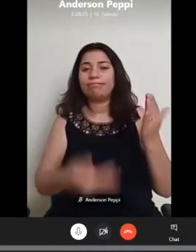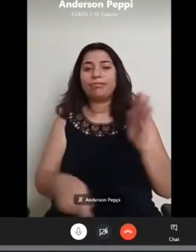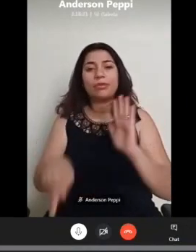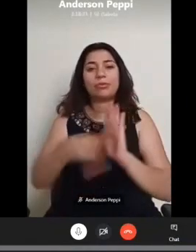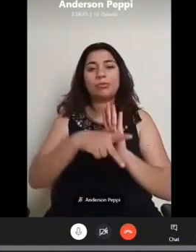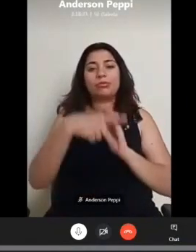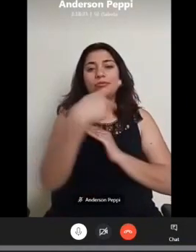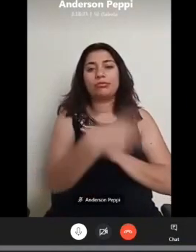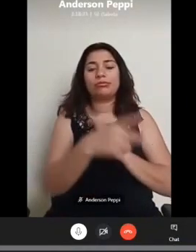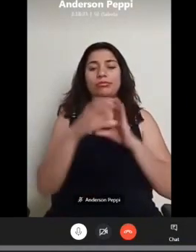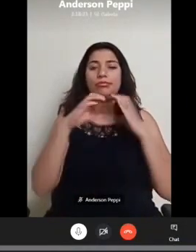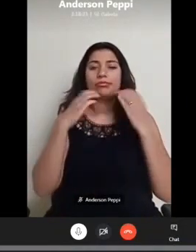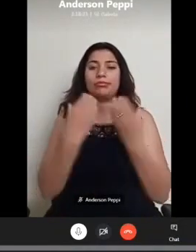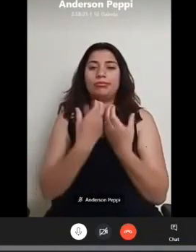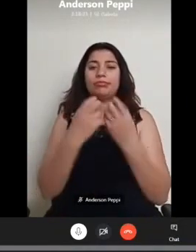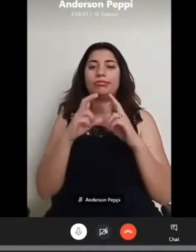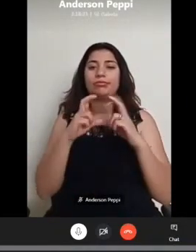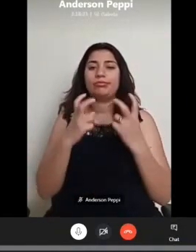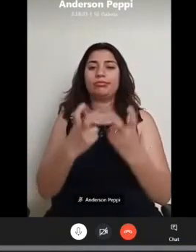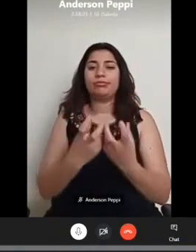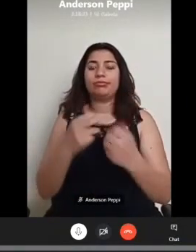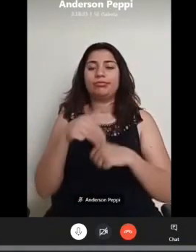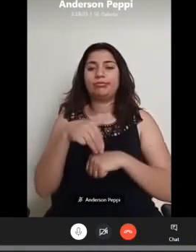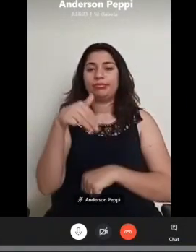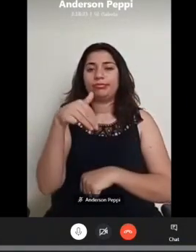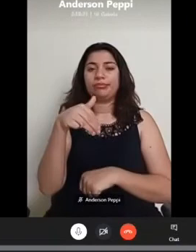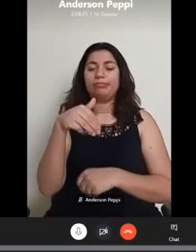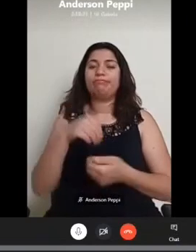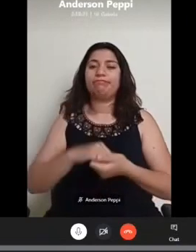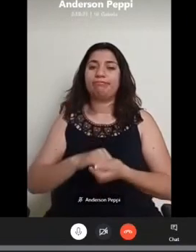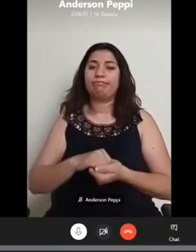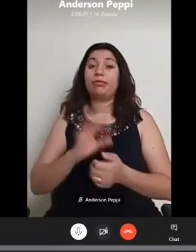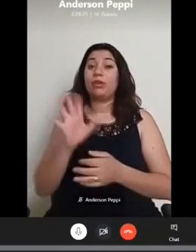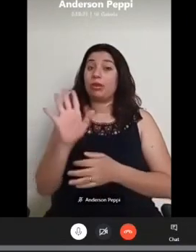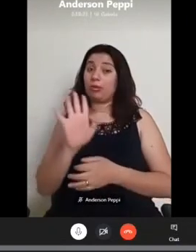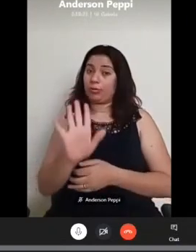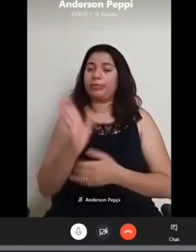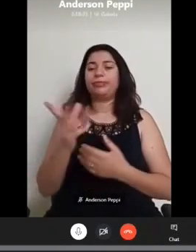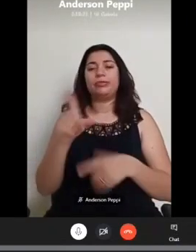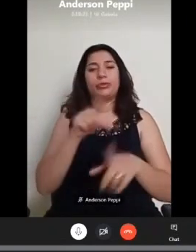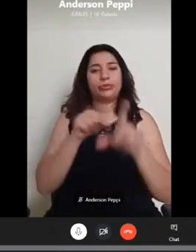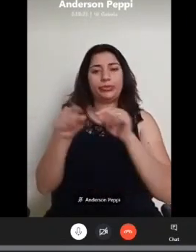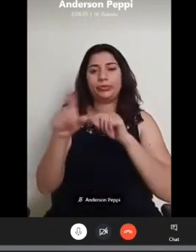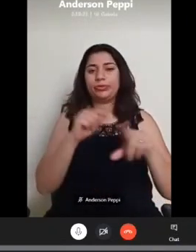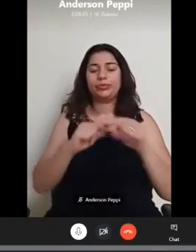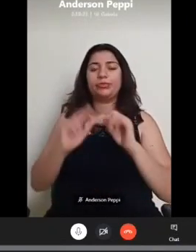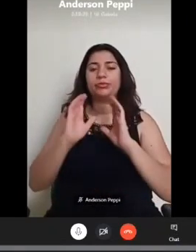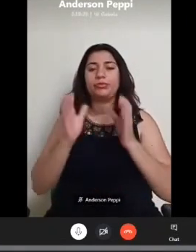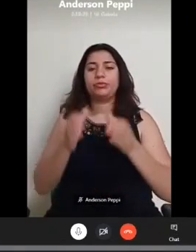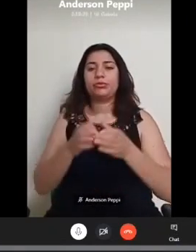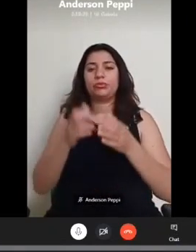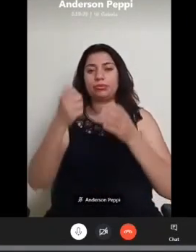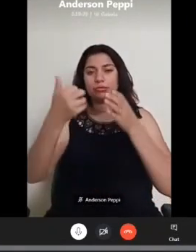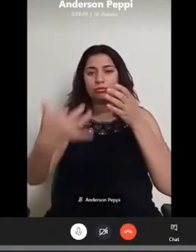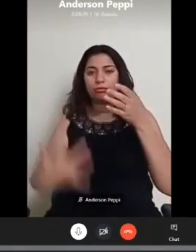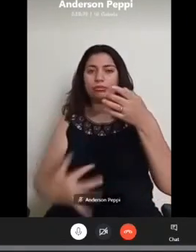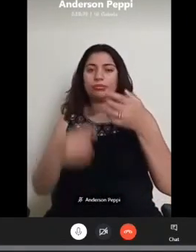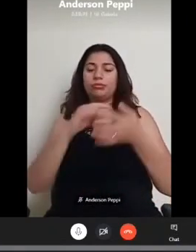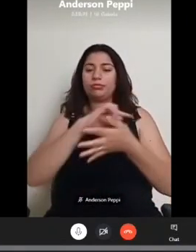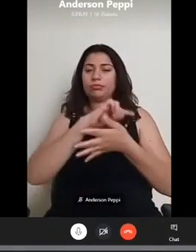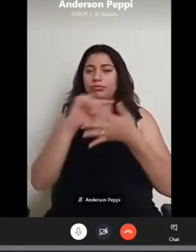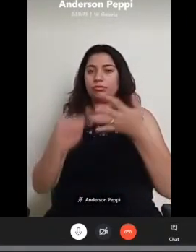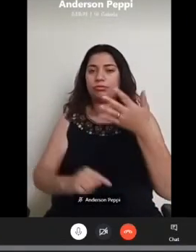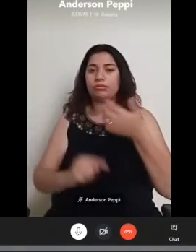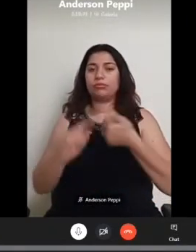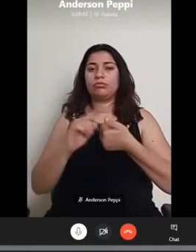A composição das comissões ficaram da seguinte maneira. A Comissão de Constituição, Justiça e Redação tem